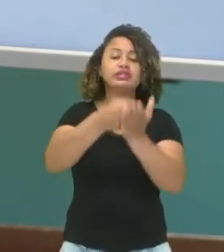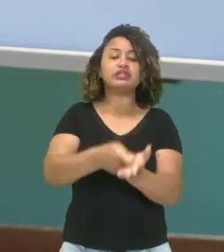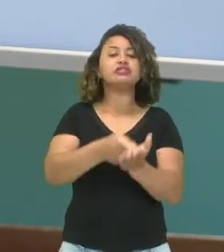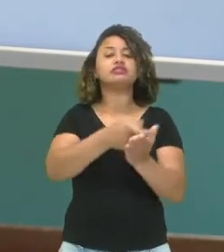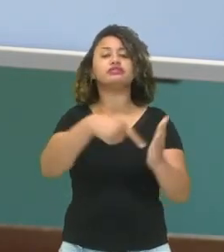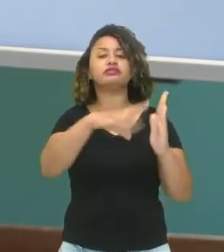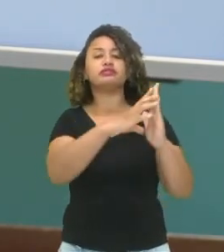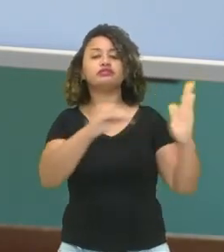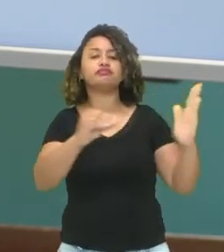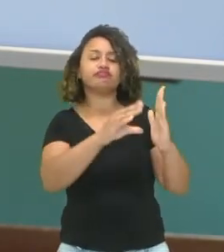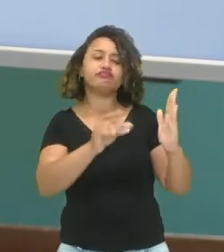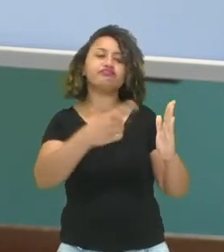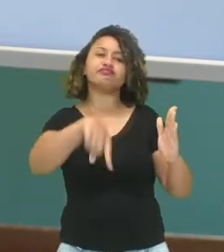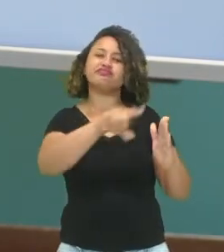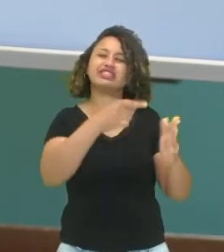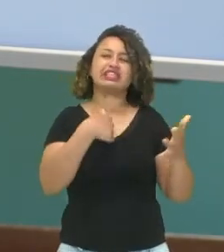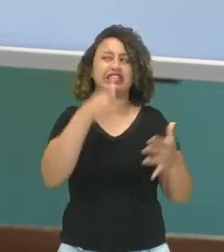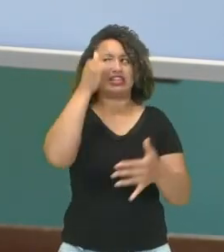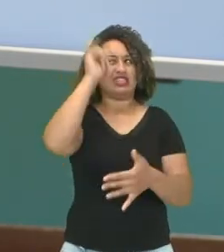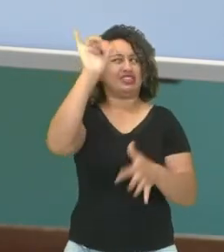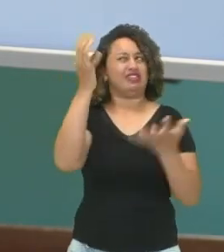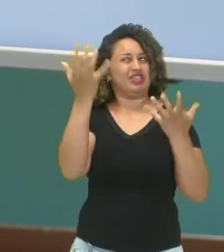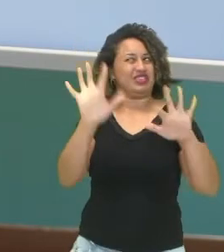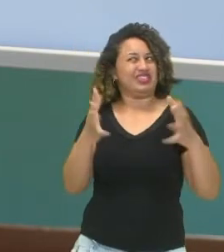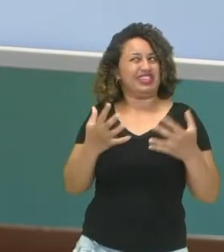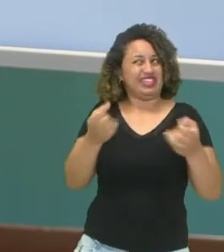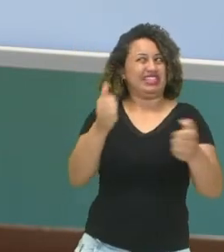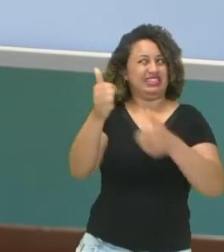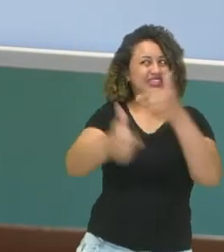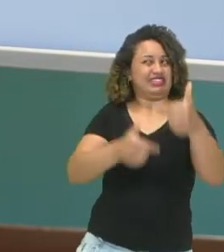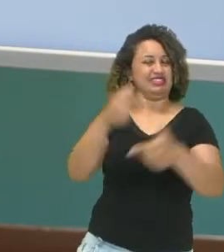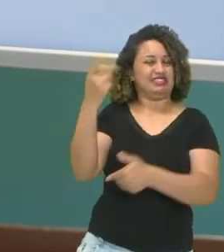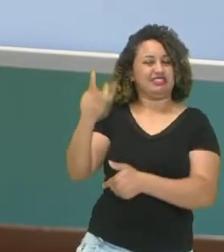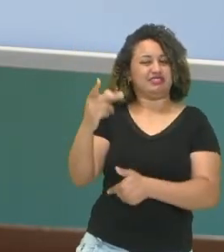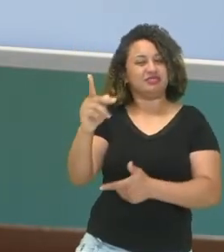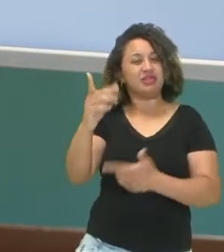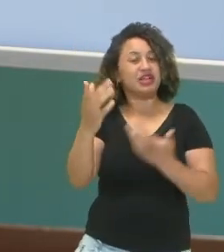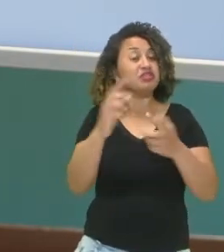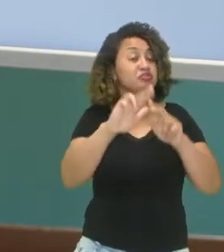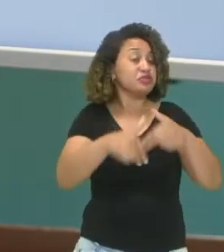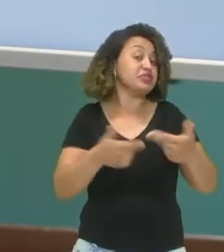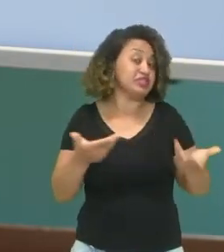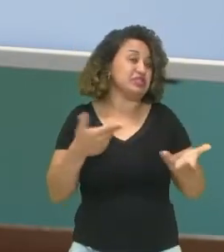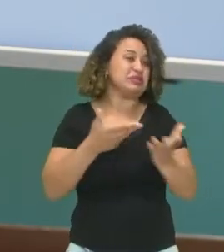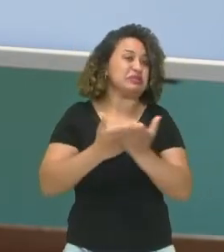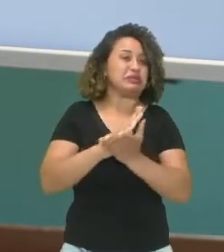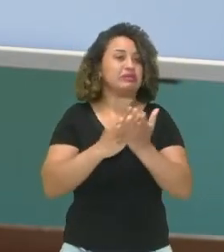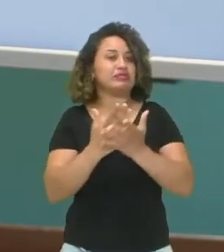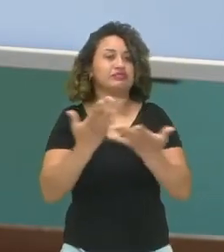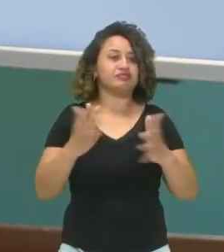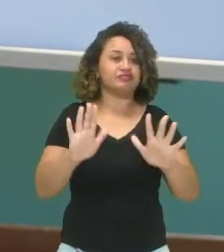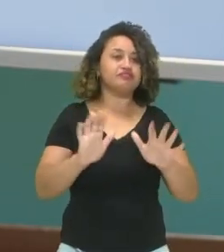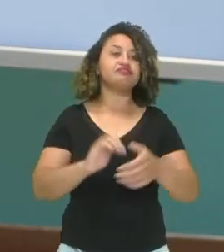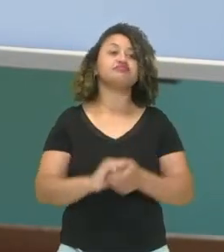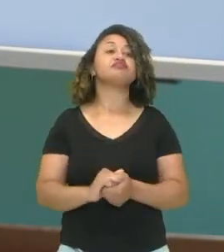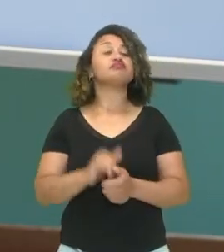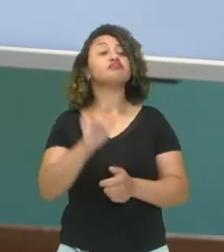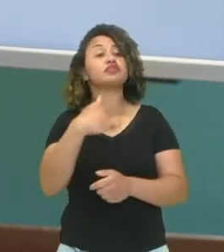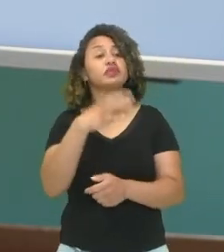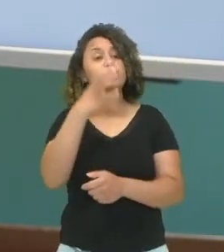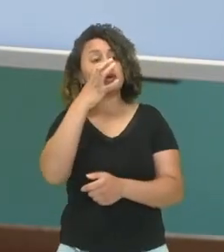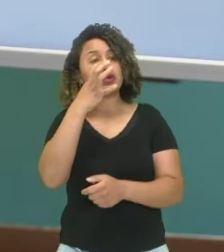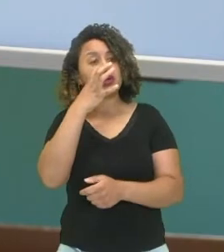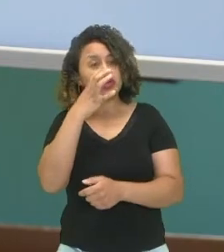os modelos até evitavam aceitar o contrato de trabalho com ele por conta disso. Né? Então, era um grande admirador de